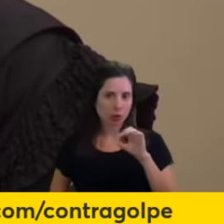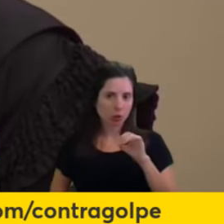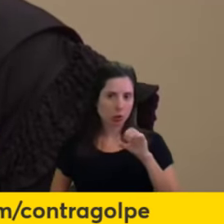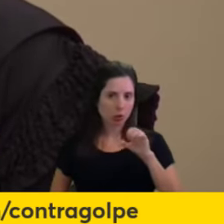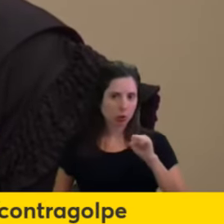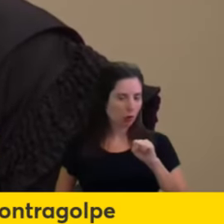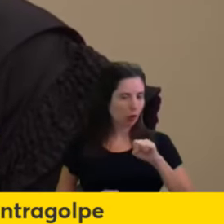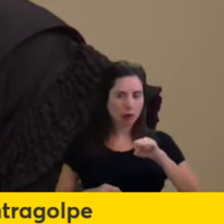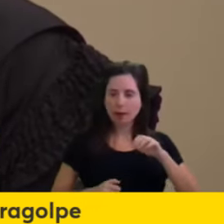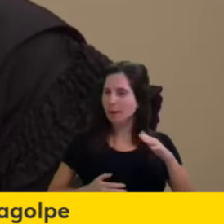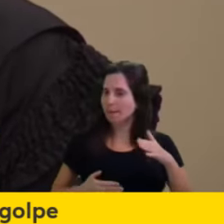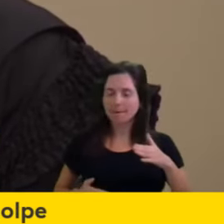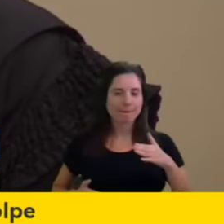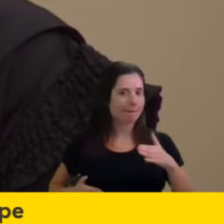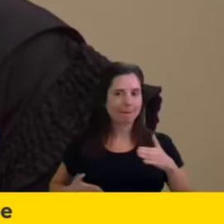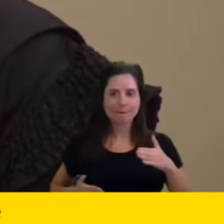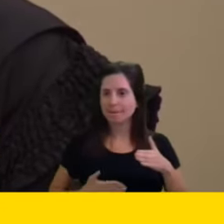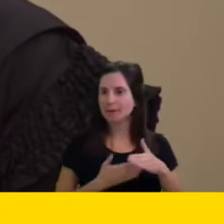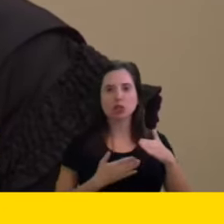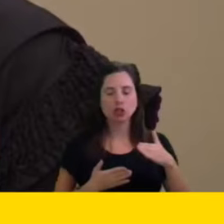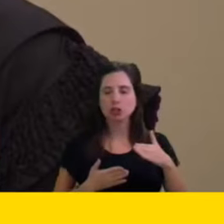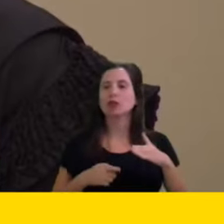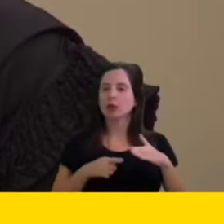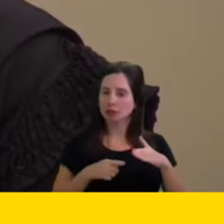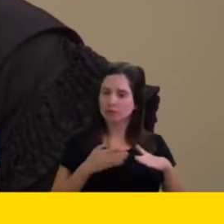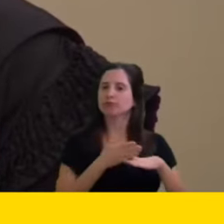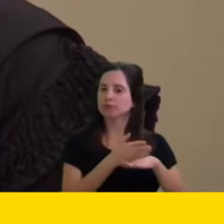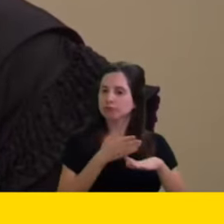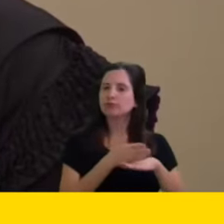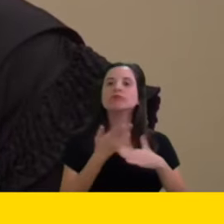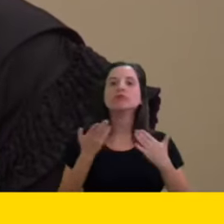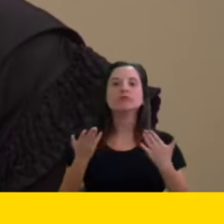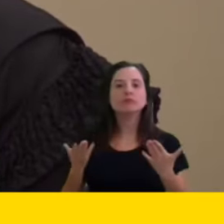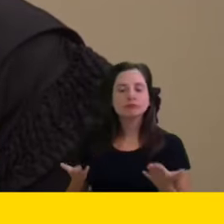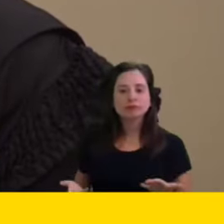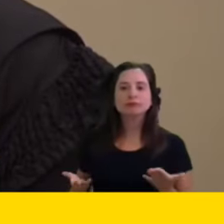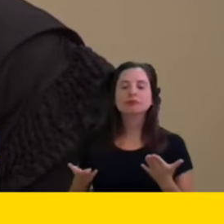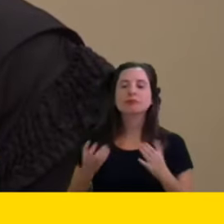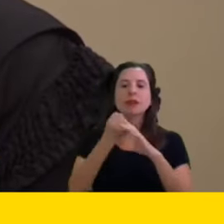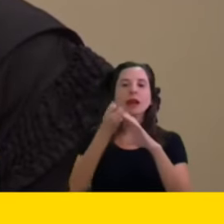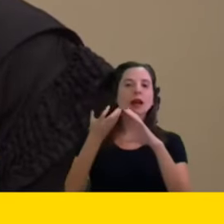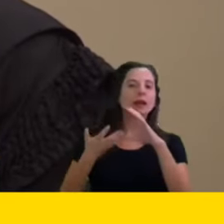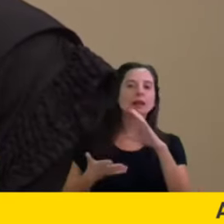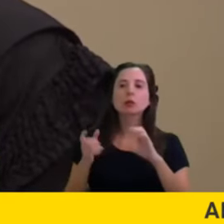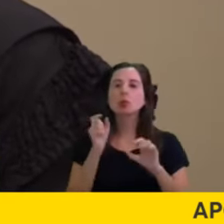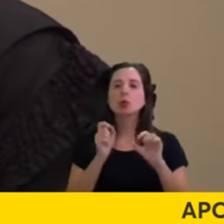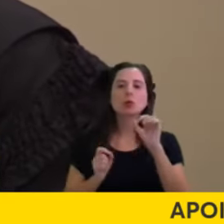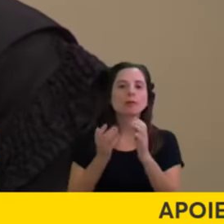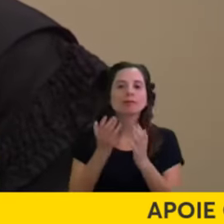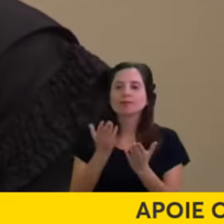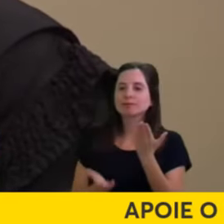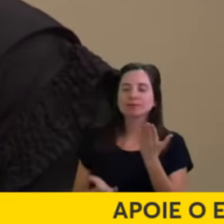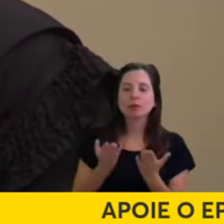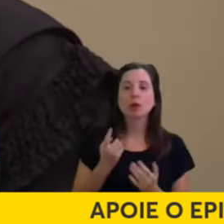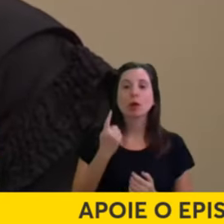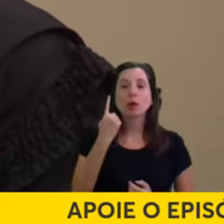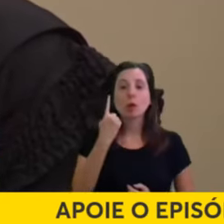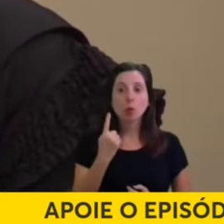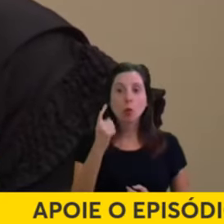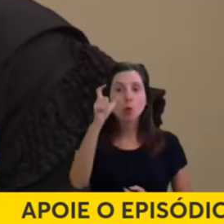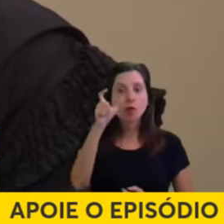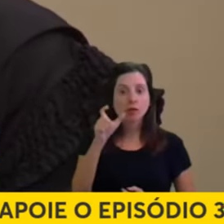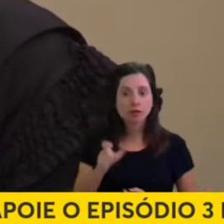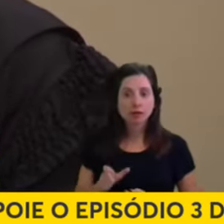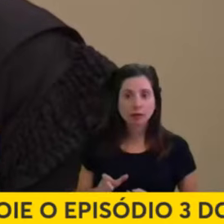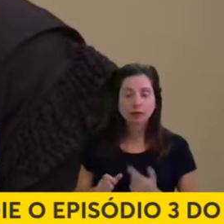pacificou o entendimento de que o uso indevido dos meios de comunicação caracteriza por se expor de modo desproporcional um candidato em detrimento aos demais